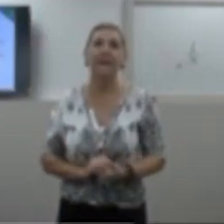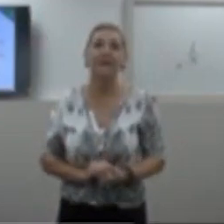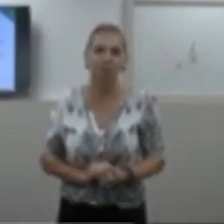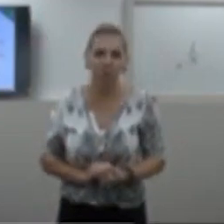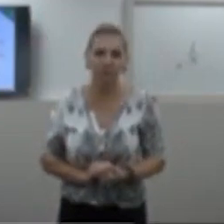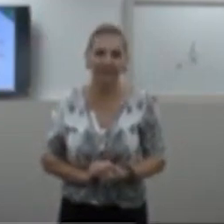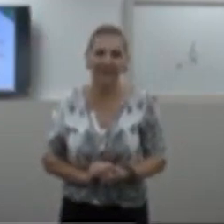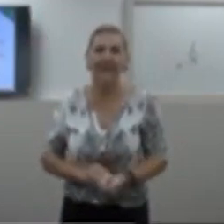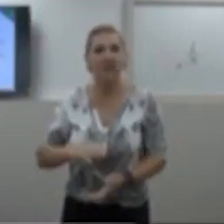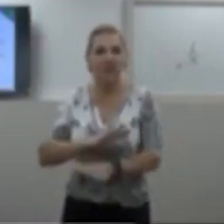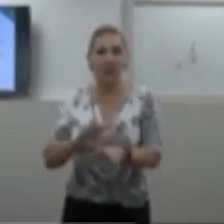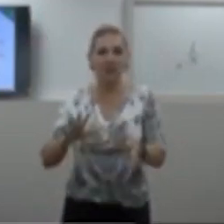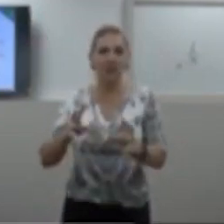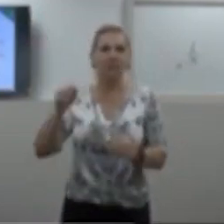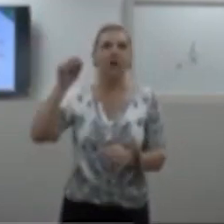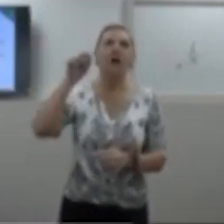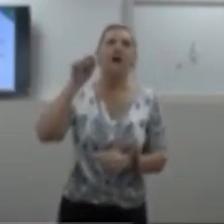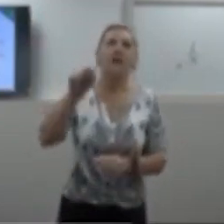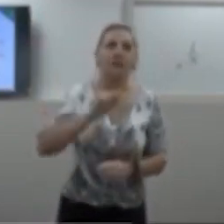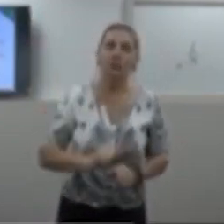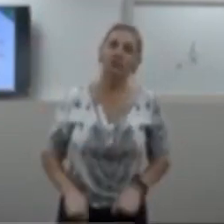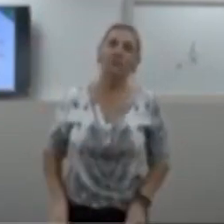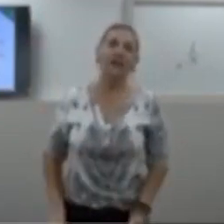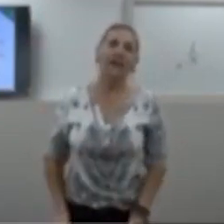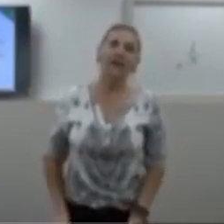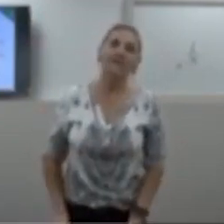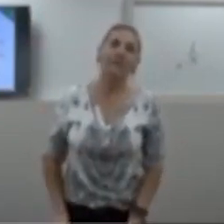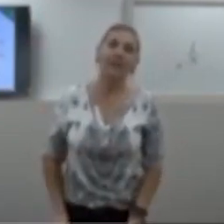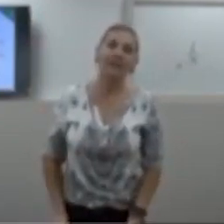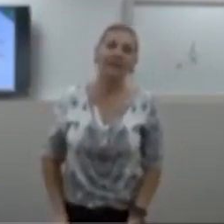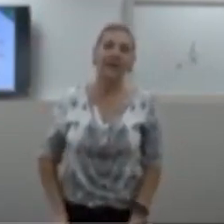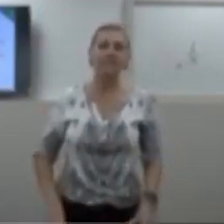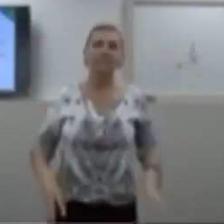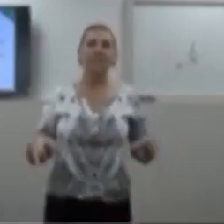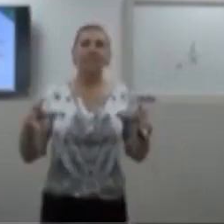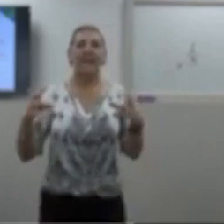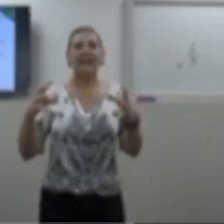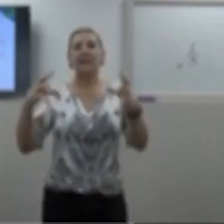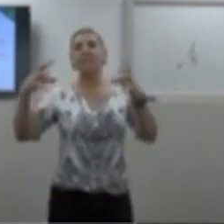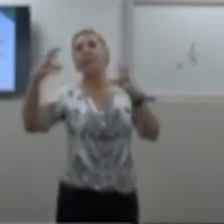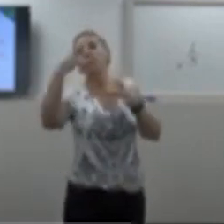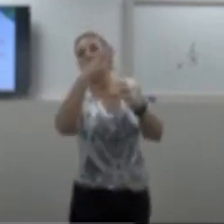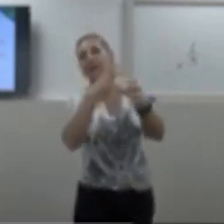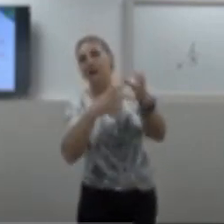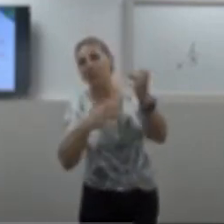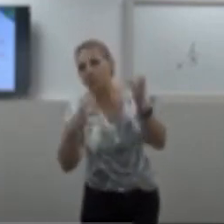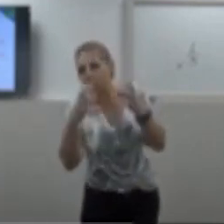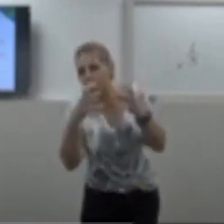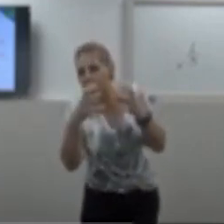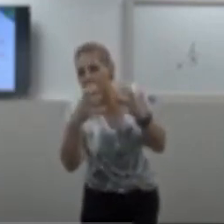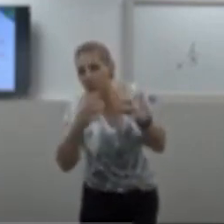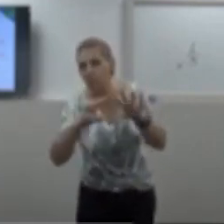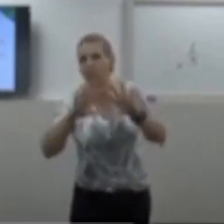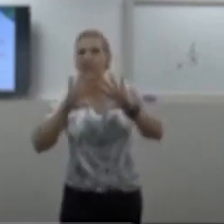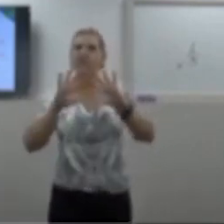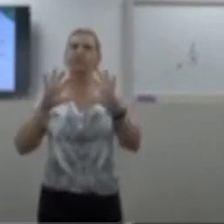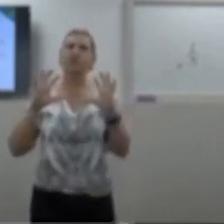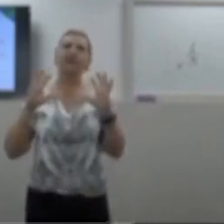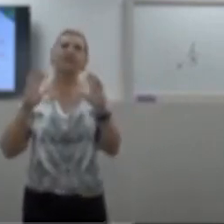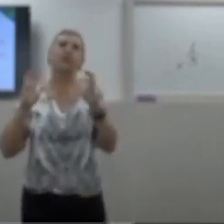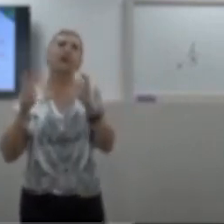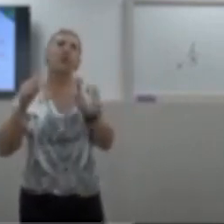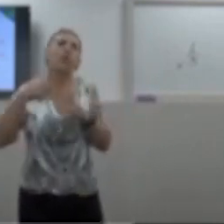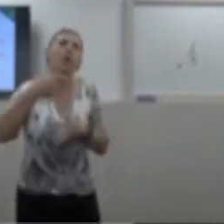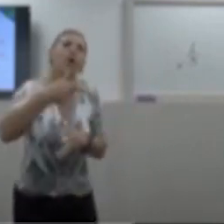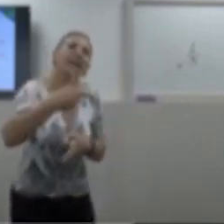bando. Bando, né? Isso é coletivo. Nos numerais também tem aquele montão de coisa junto que nós